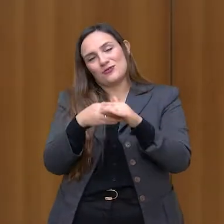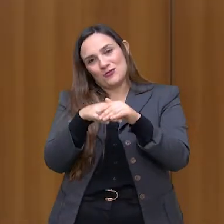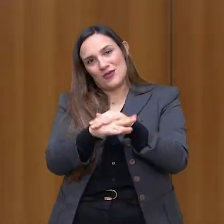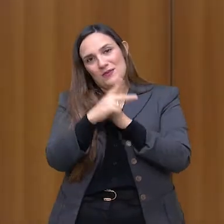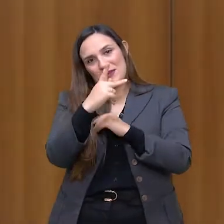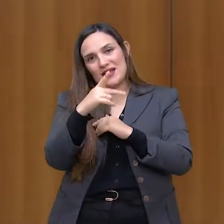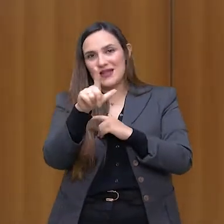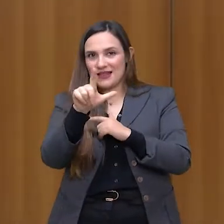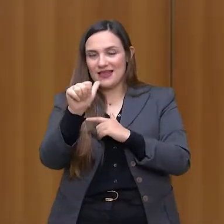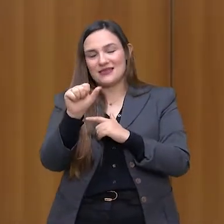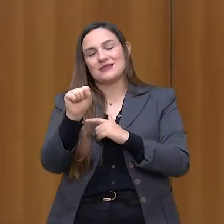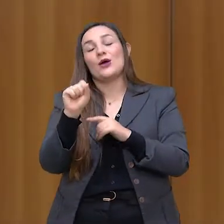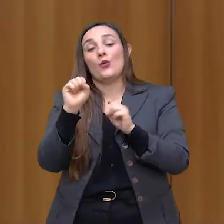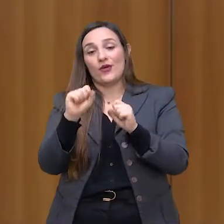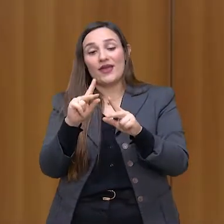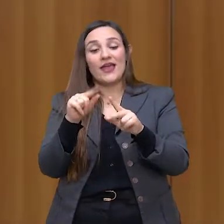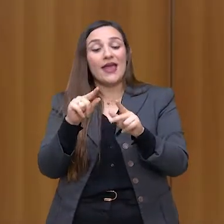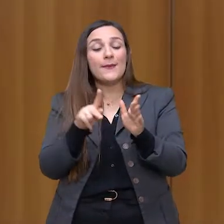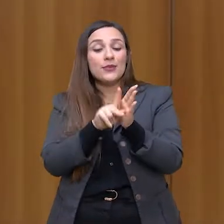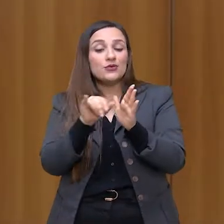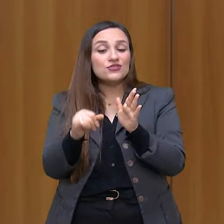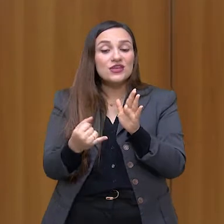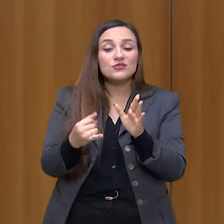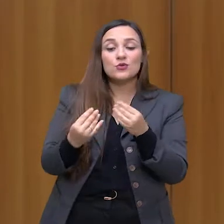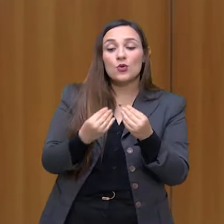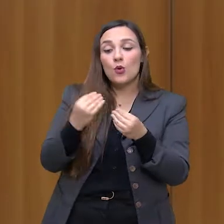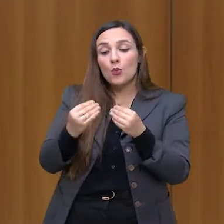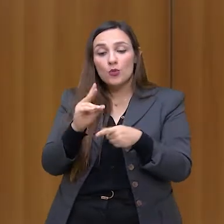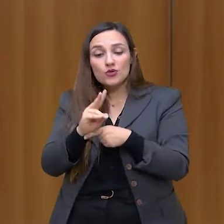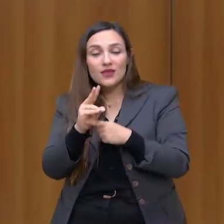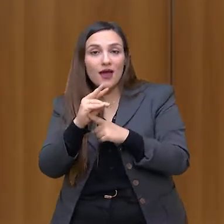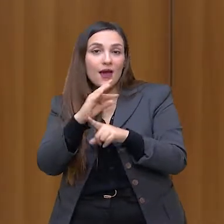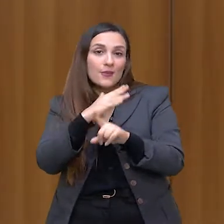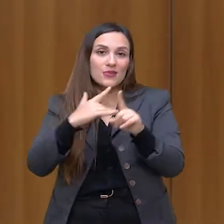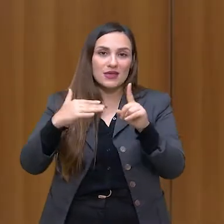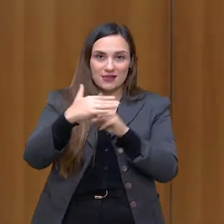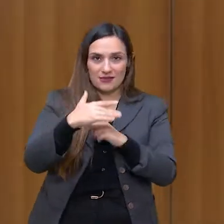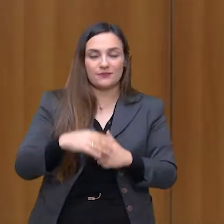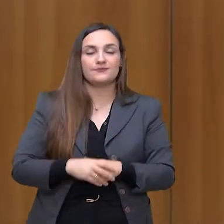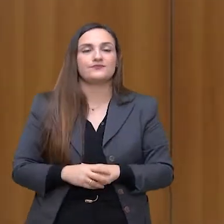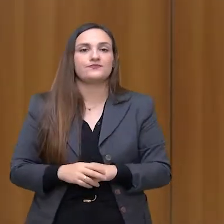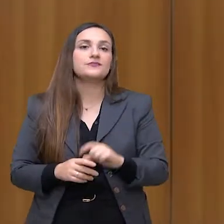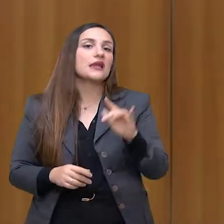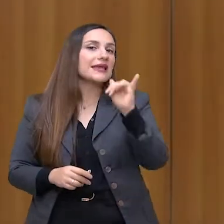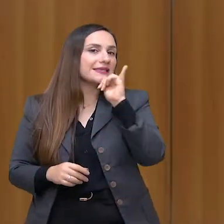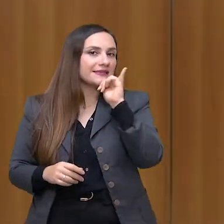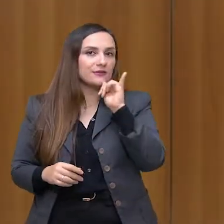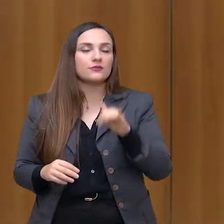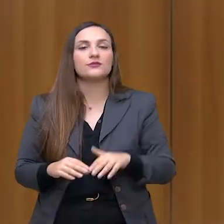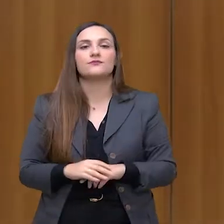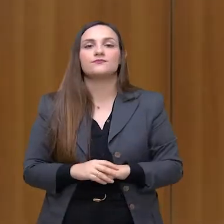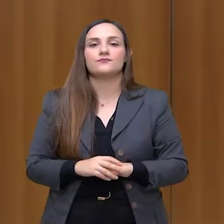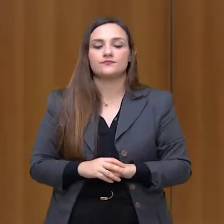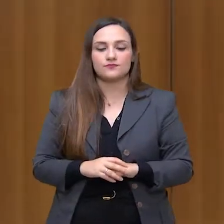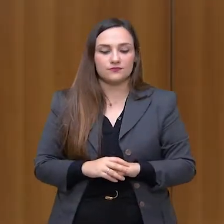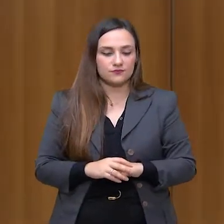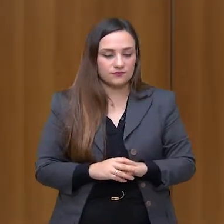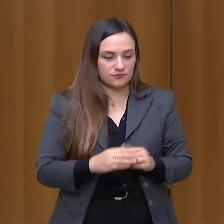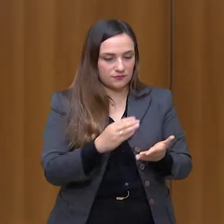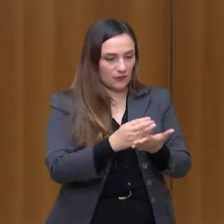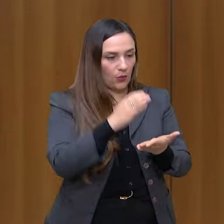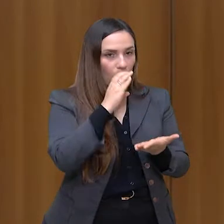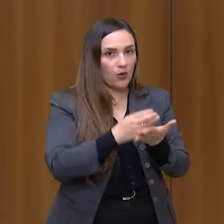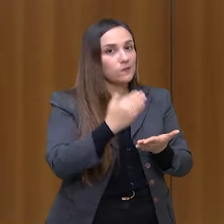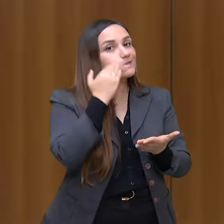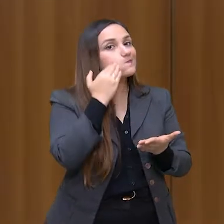mas ele traz vários itens que nós podemos olhar a questão ambiental. Então, por exemplo, desde